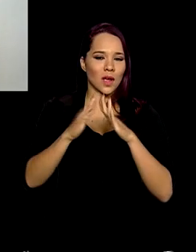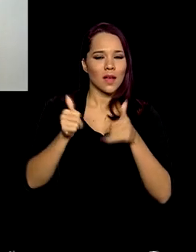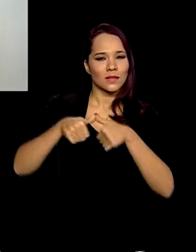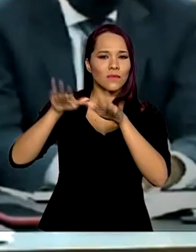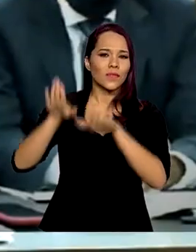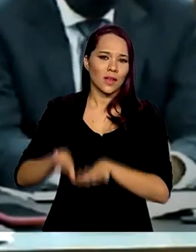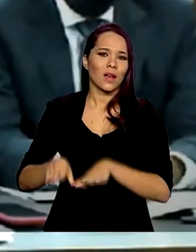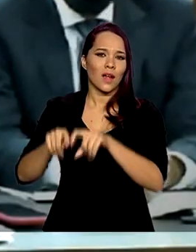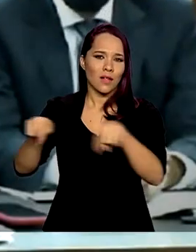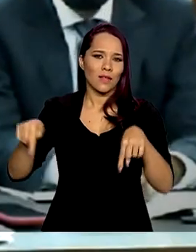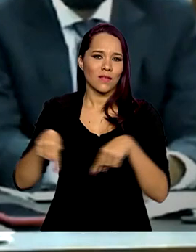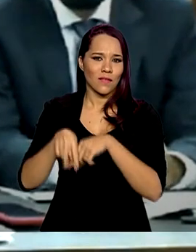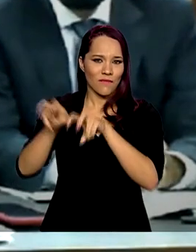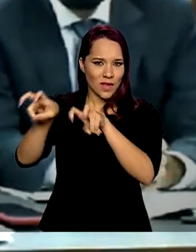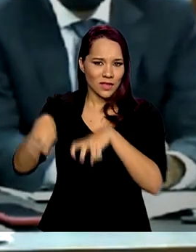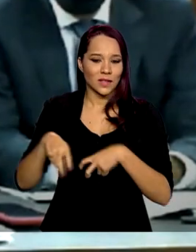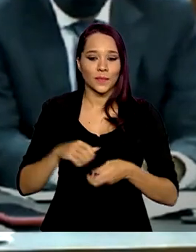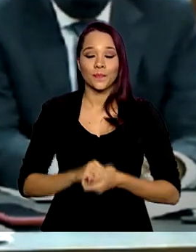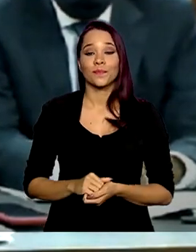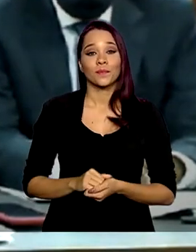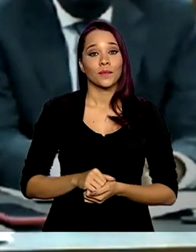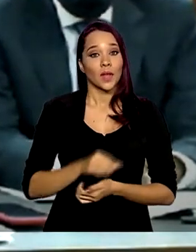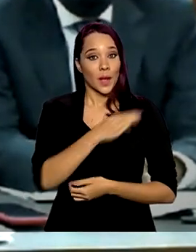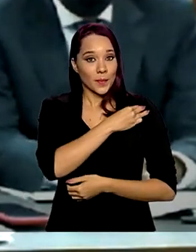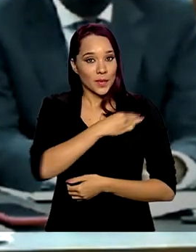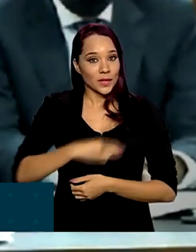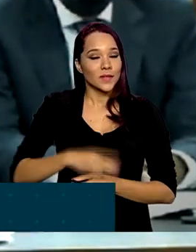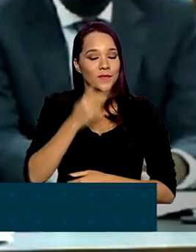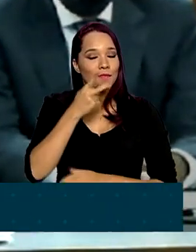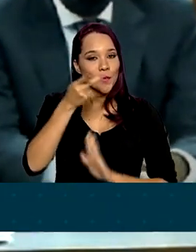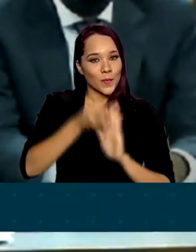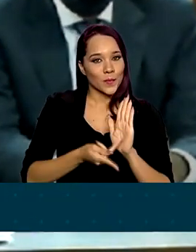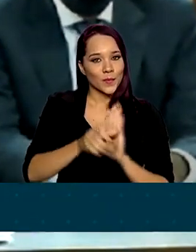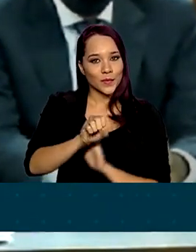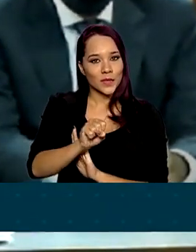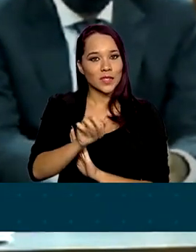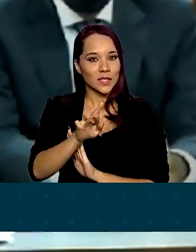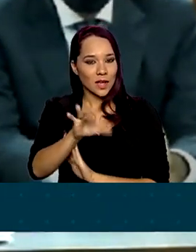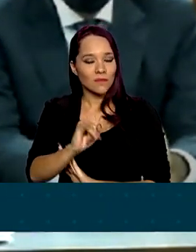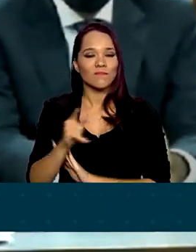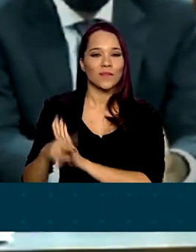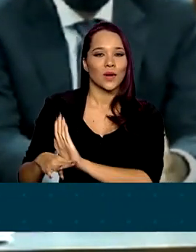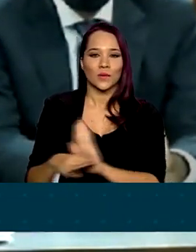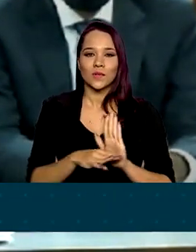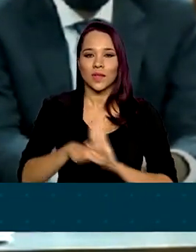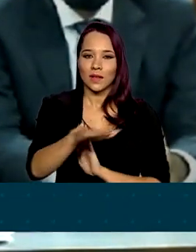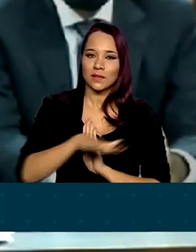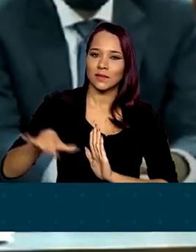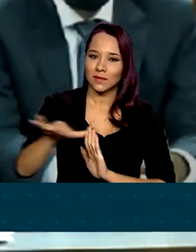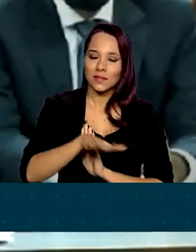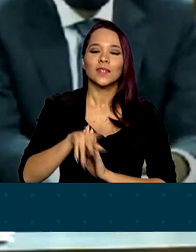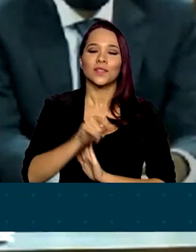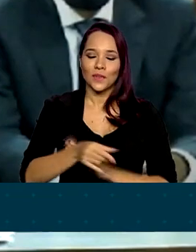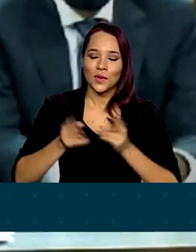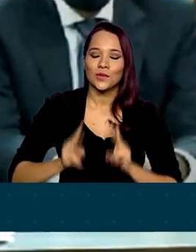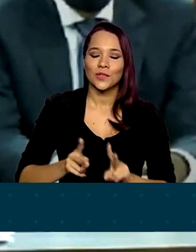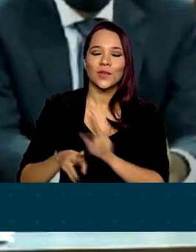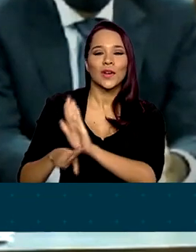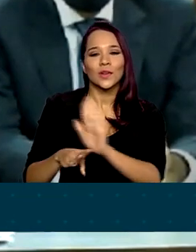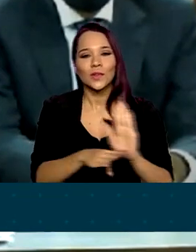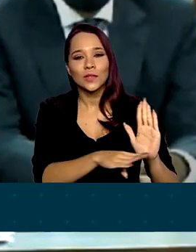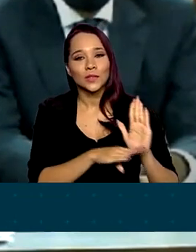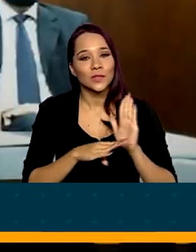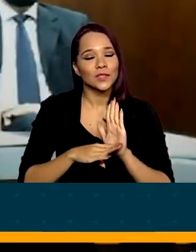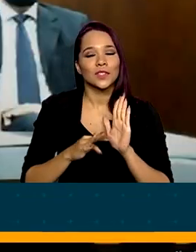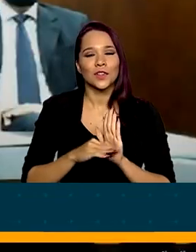ficarem no campo. Para a ministra, o Plano Safra veio para ajudar o setor, que vai continuar contribuindo